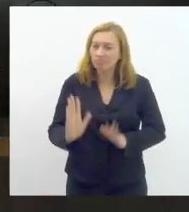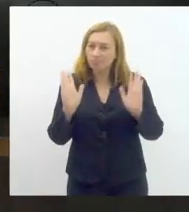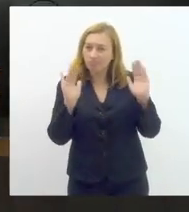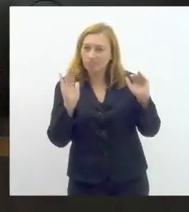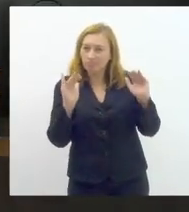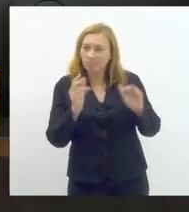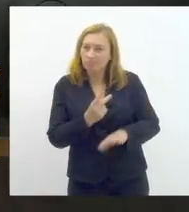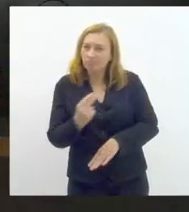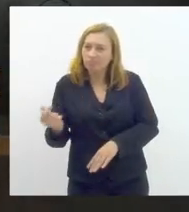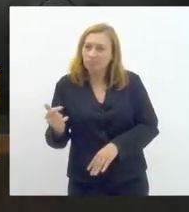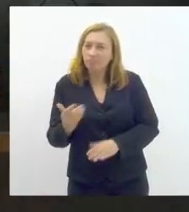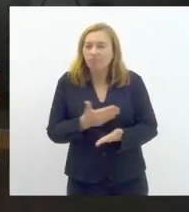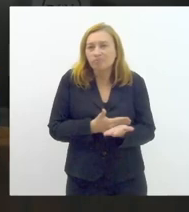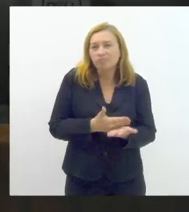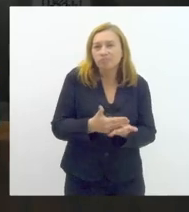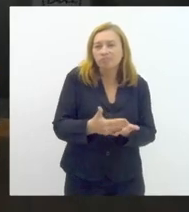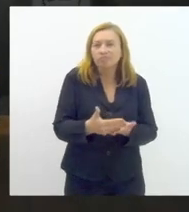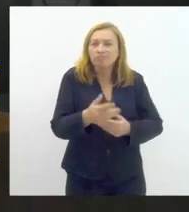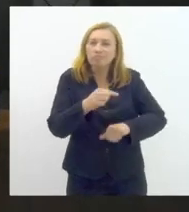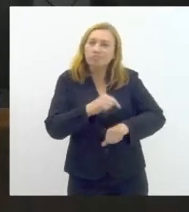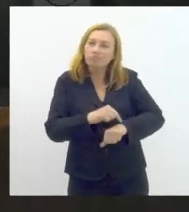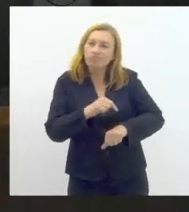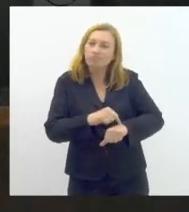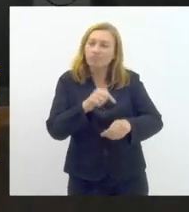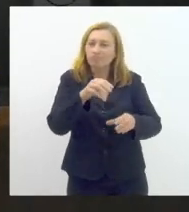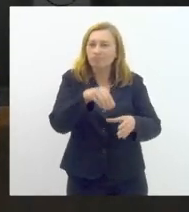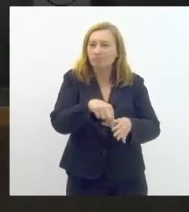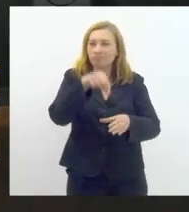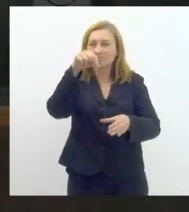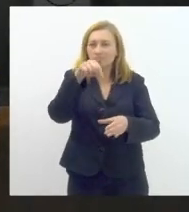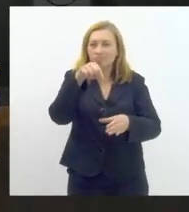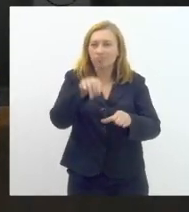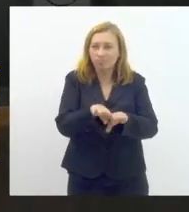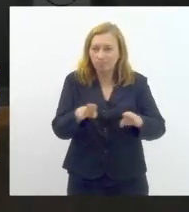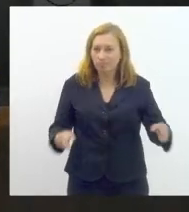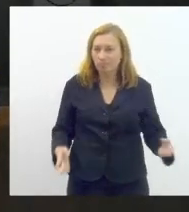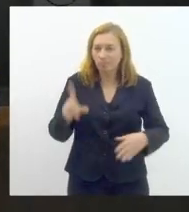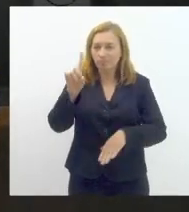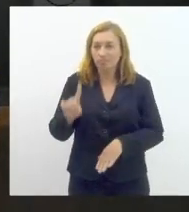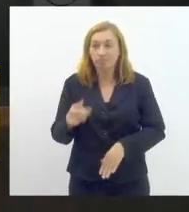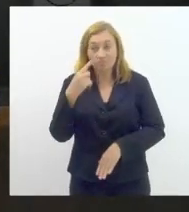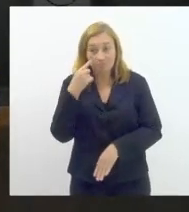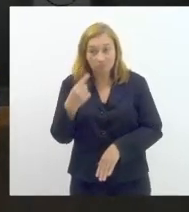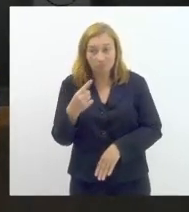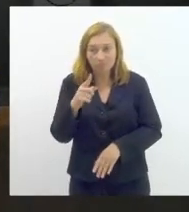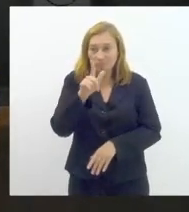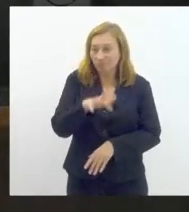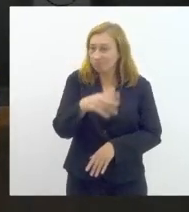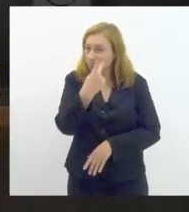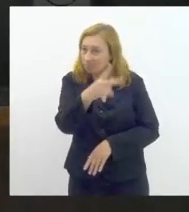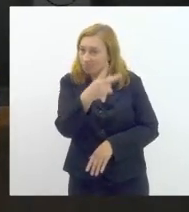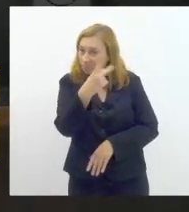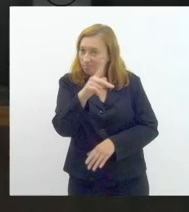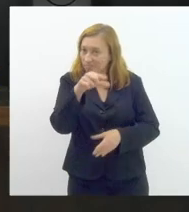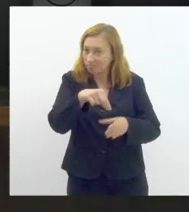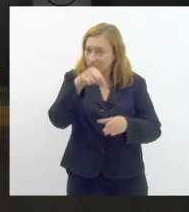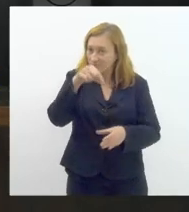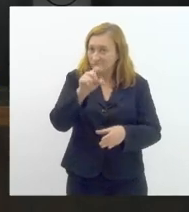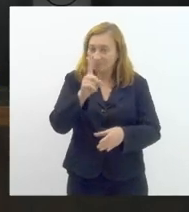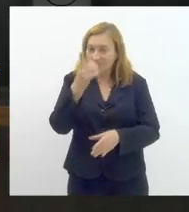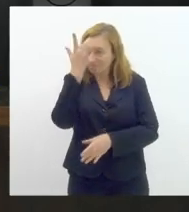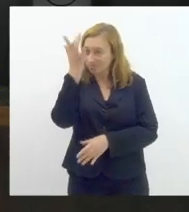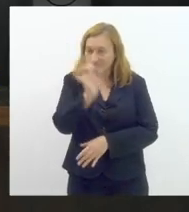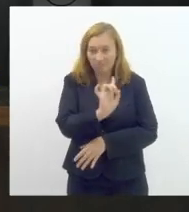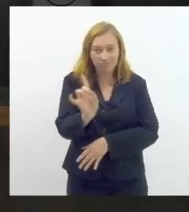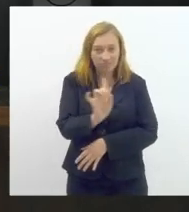vamos justamente começar o momento da eleição da mesa diretora. Então, olha aqui, diferente da sua eleição, o caminho não está fácil,